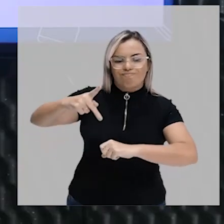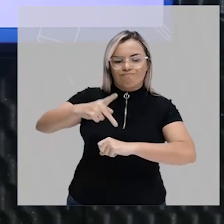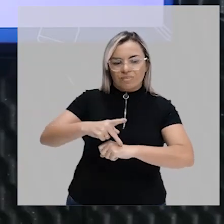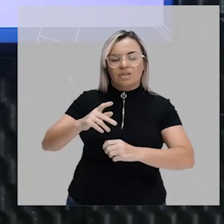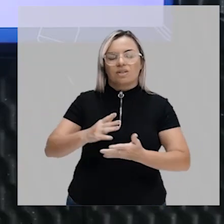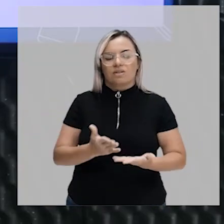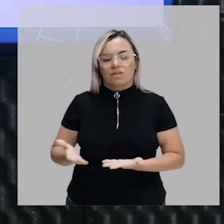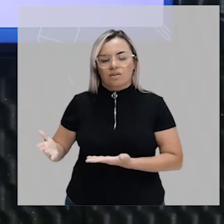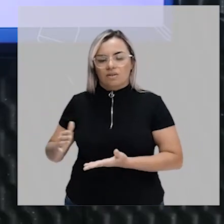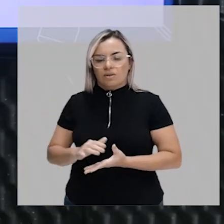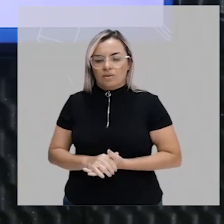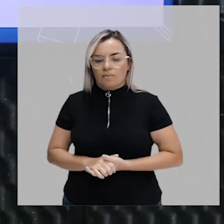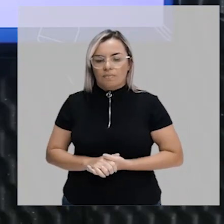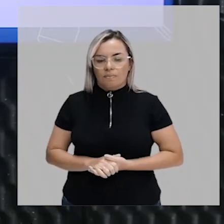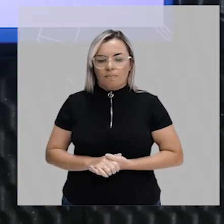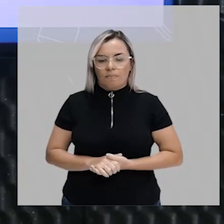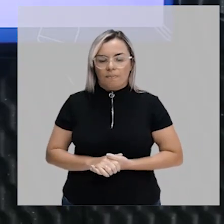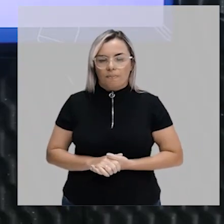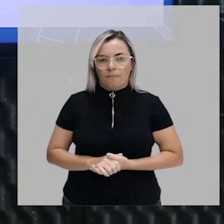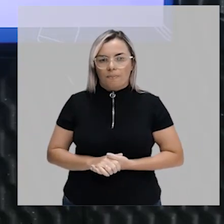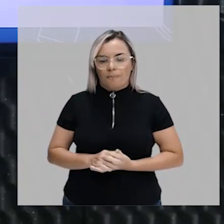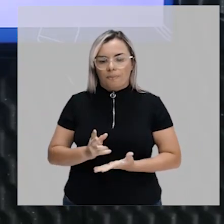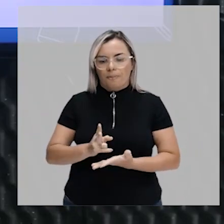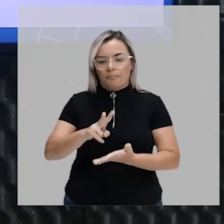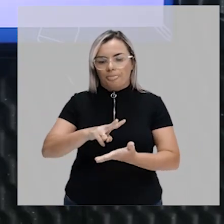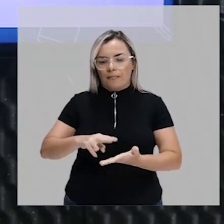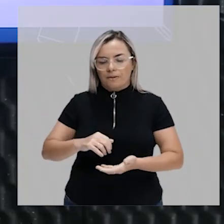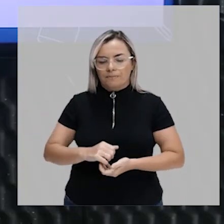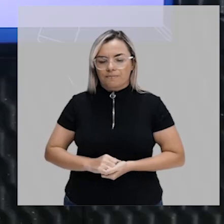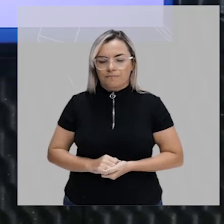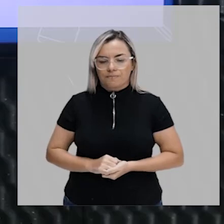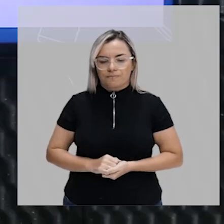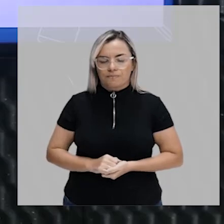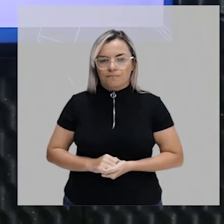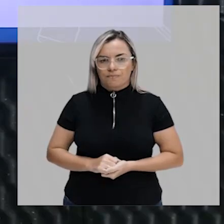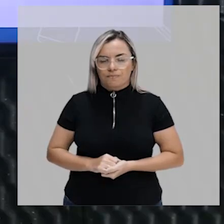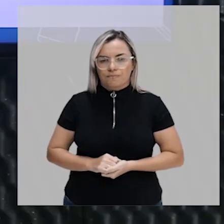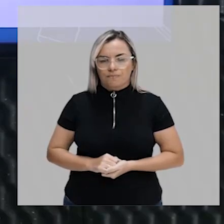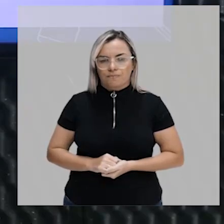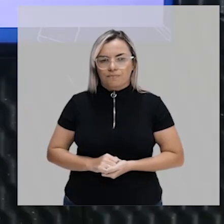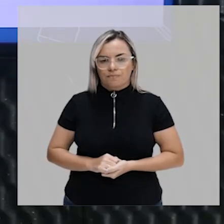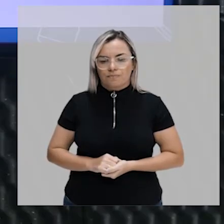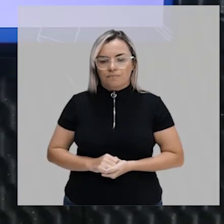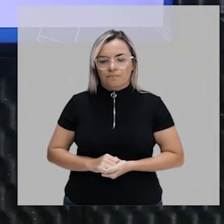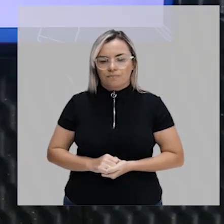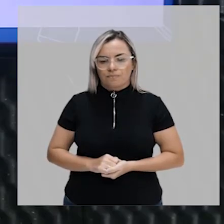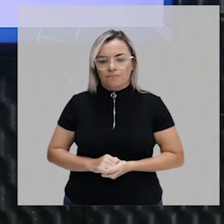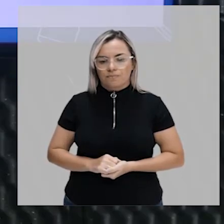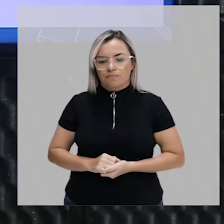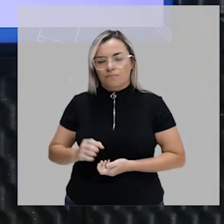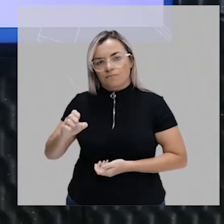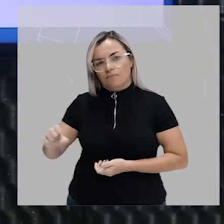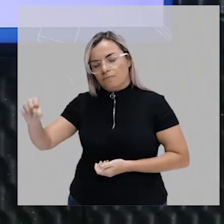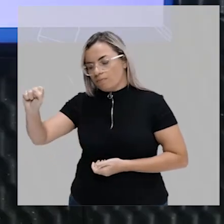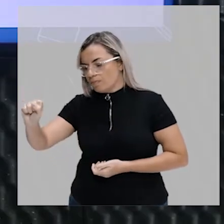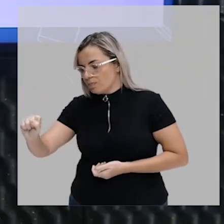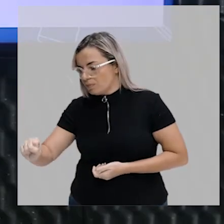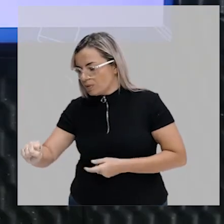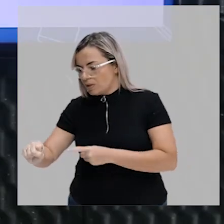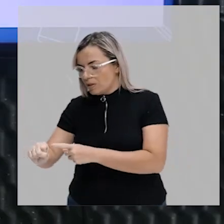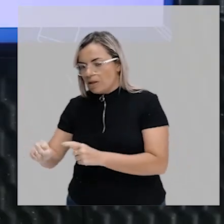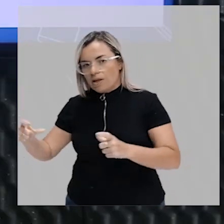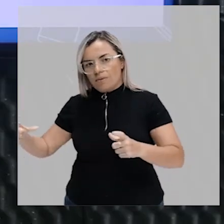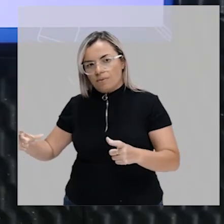E adotando um sistema de agricultura extensivo e de alto consumo, galera, a região sul é a região de menor